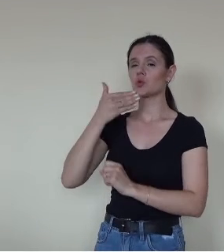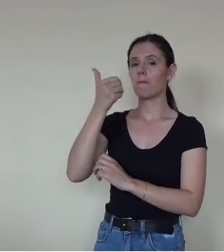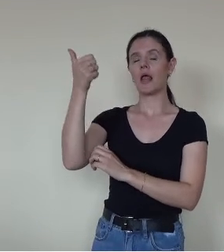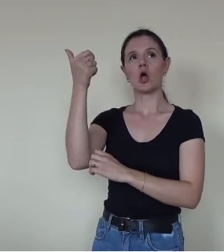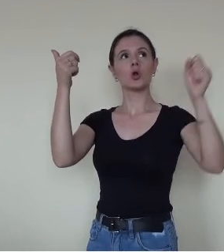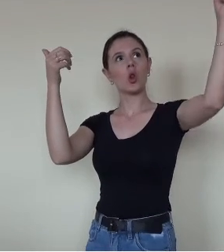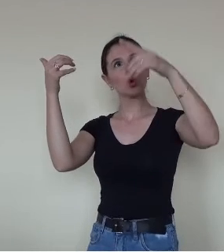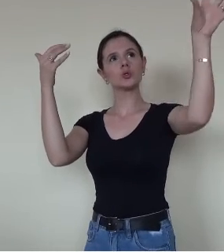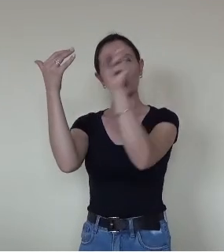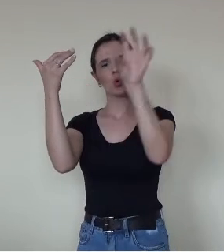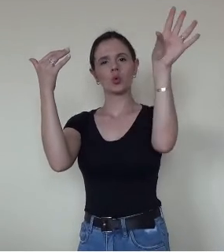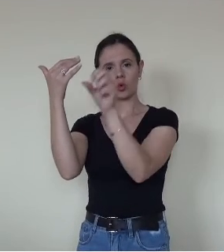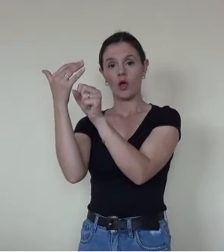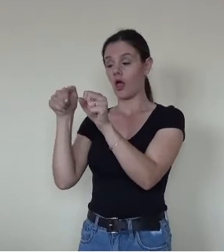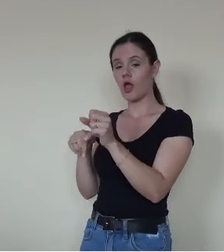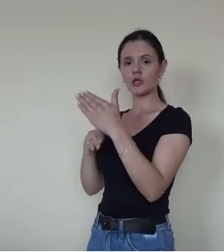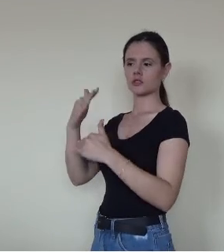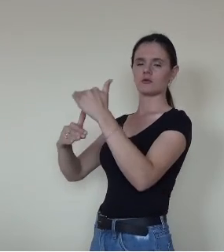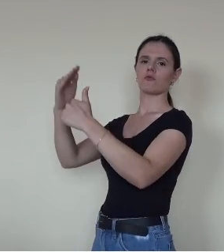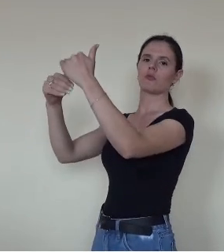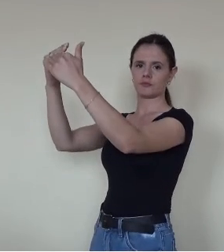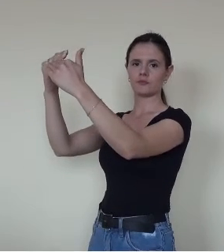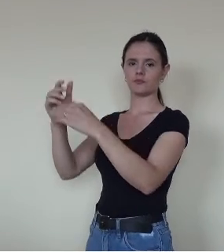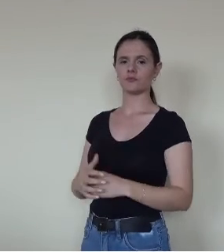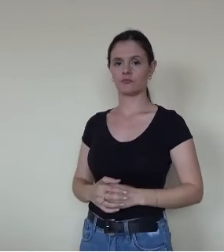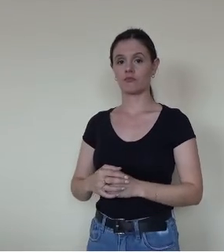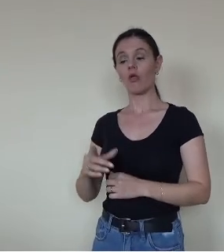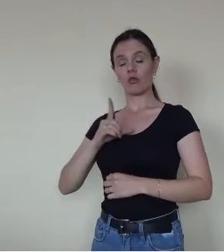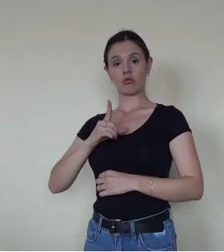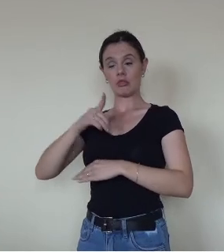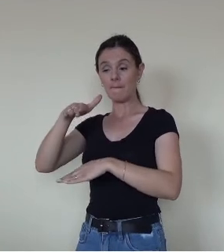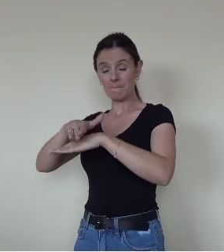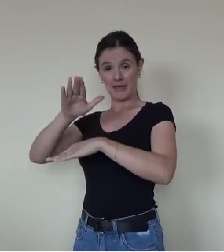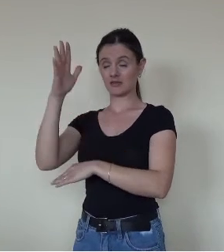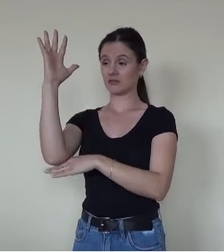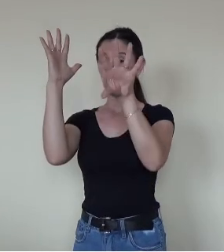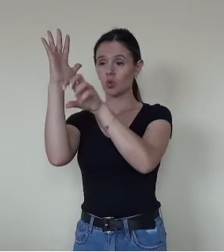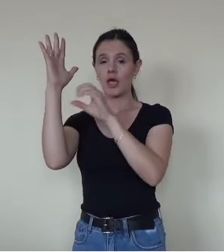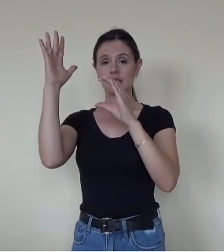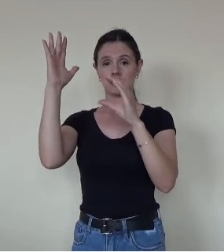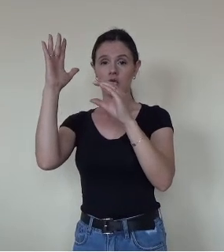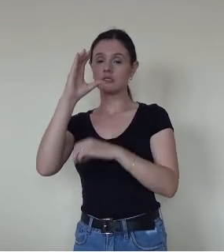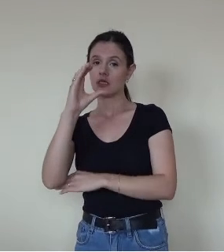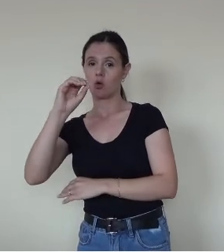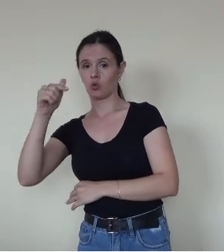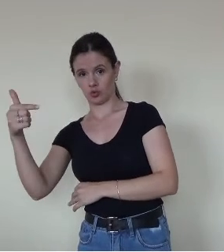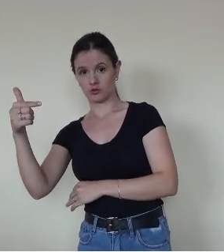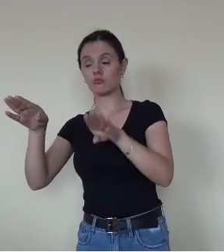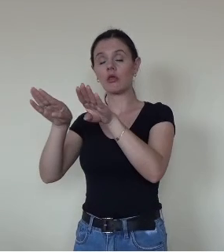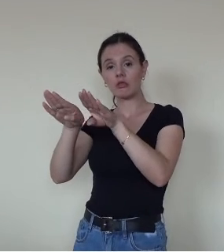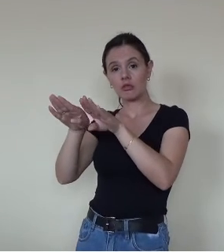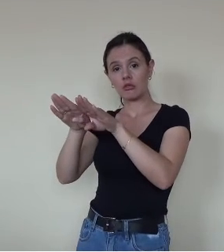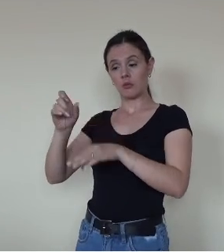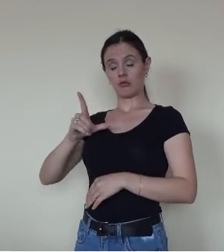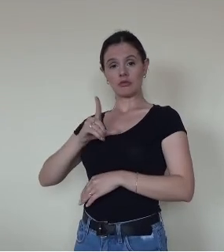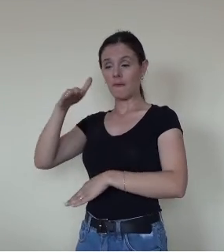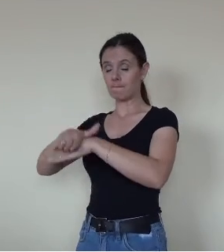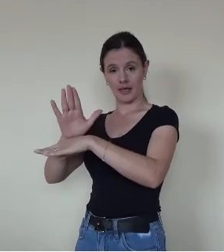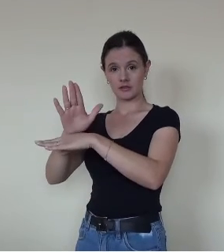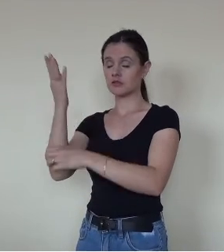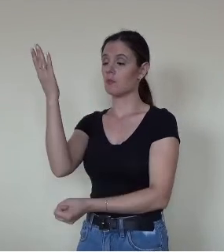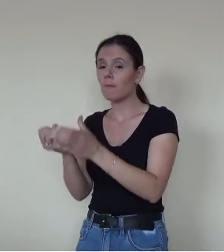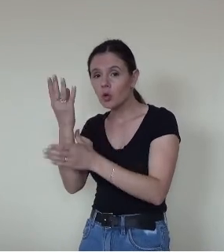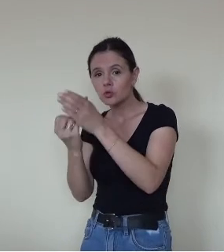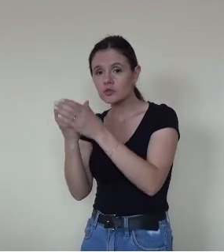maiores quantidades de carbono e promovendo uma maior produção de açúcar e biomassa. Isso acontece a partir da modificação ou inserção de genes